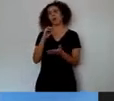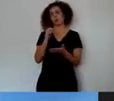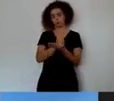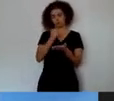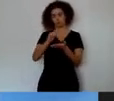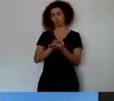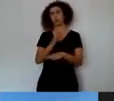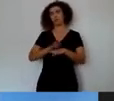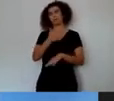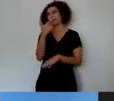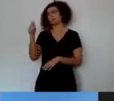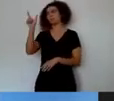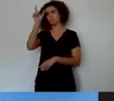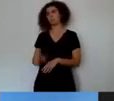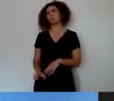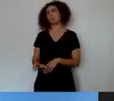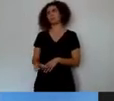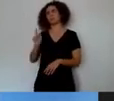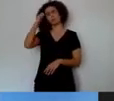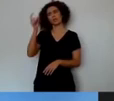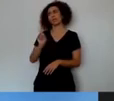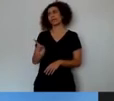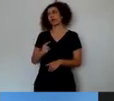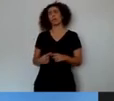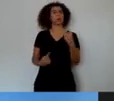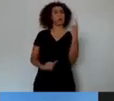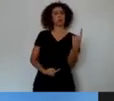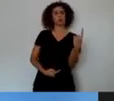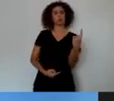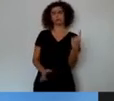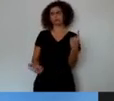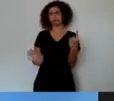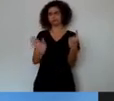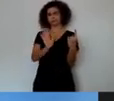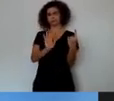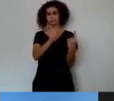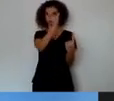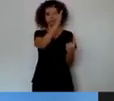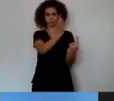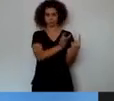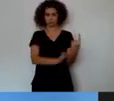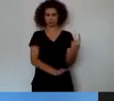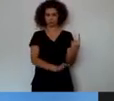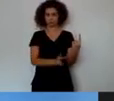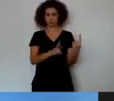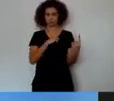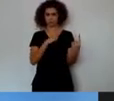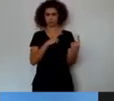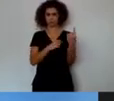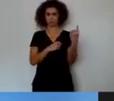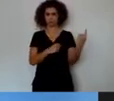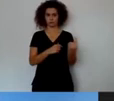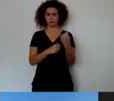uma pessoa. Né? Mas como a gente tem essa ideia de que ela representa, né, a coletividade, então as outras que vierem aqui vão